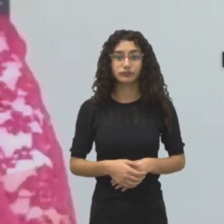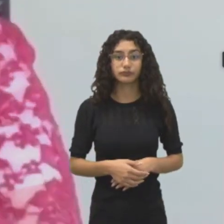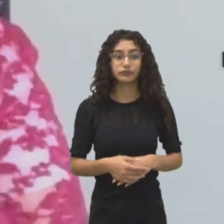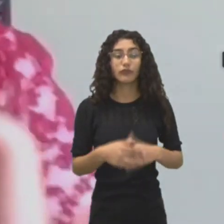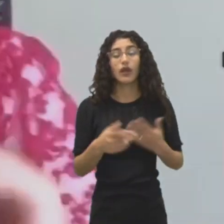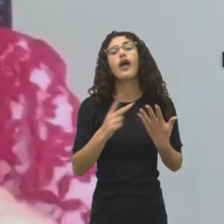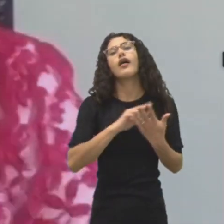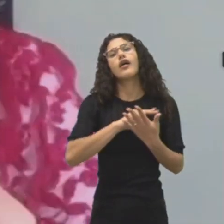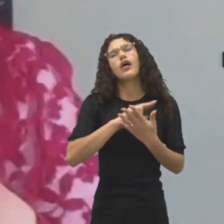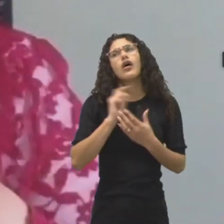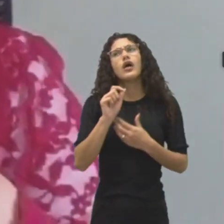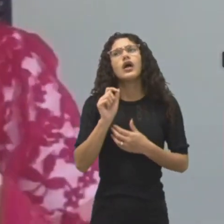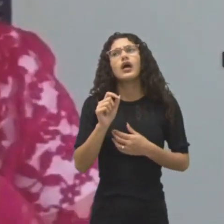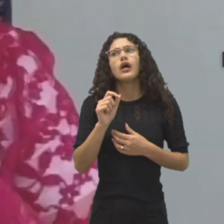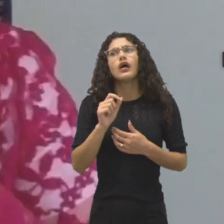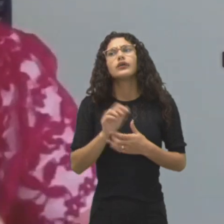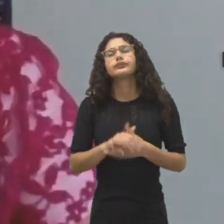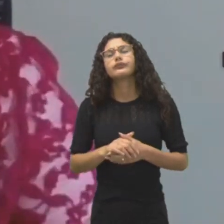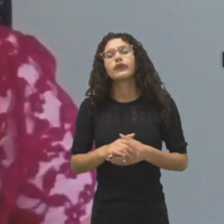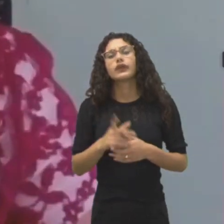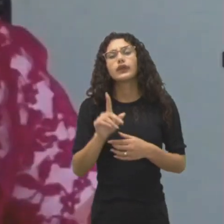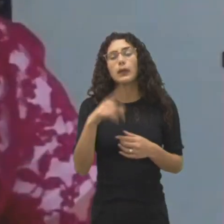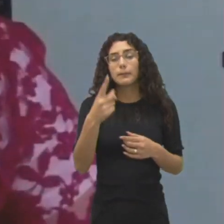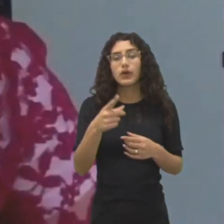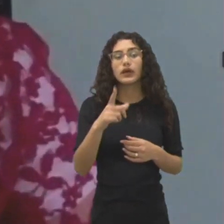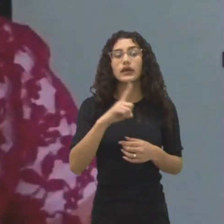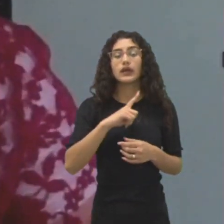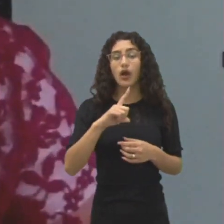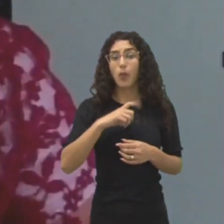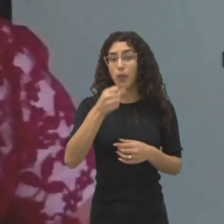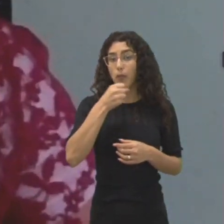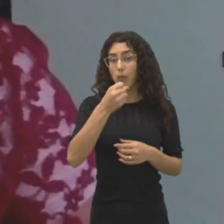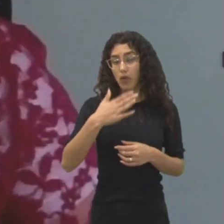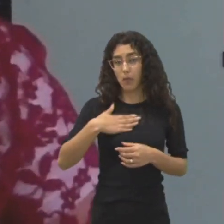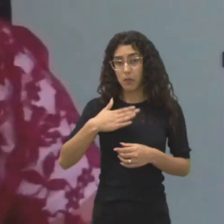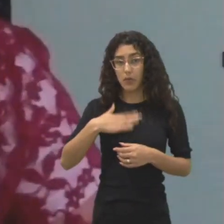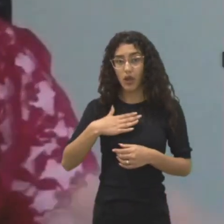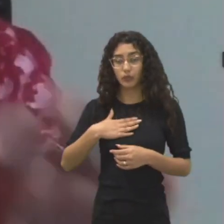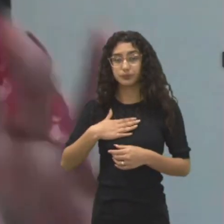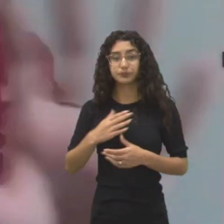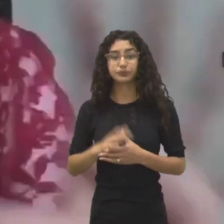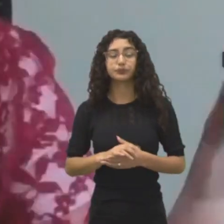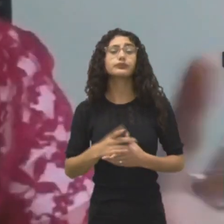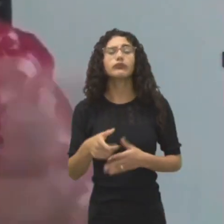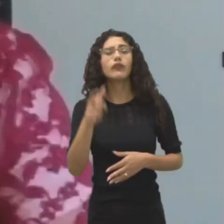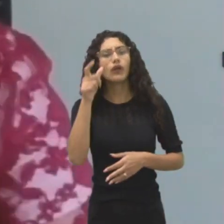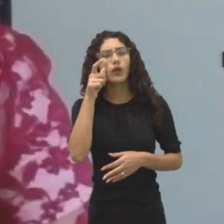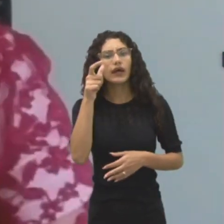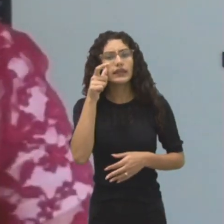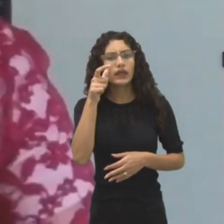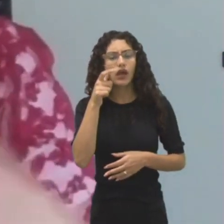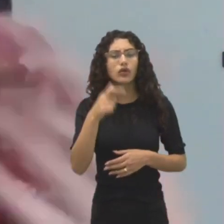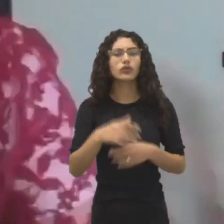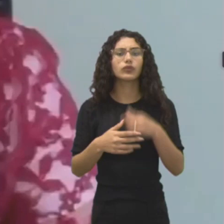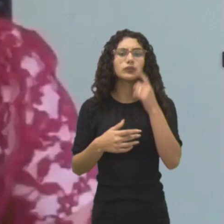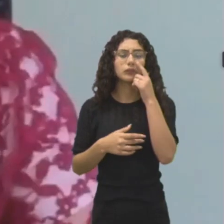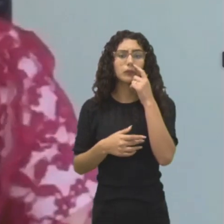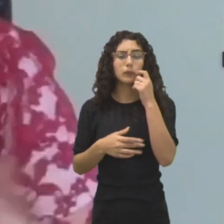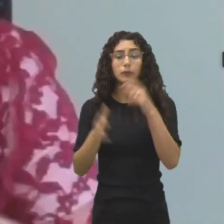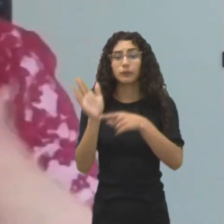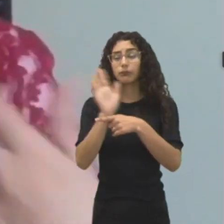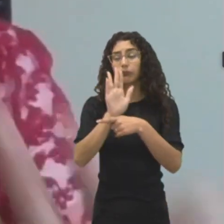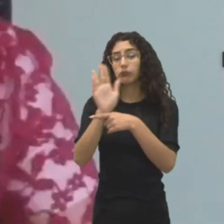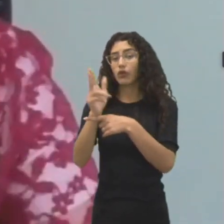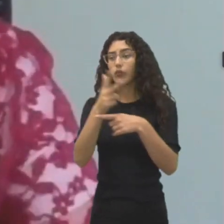Quantas vezes, eu até vou dar um depoimento pessoal, eu assisto um vídeo para